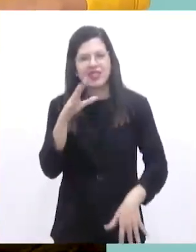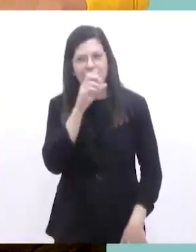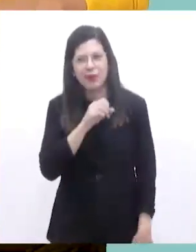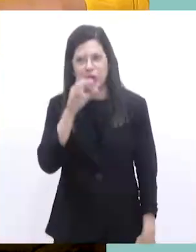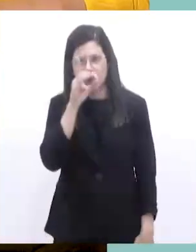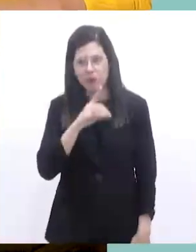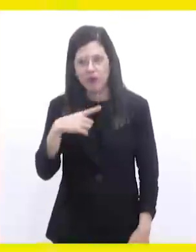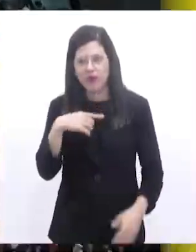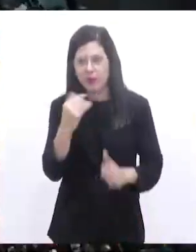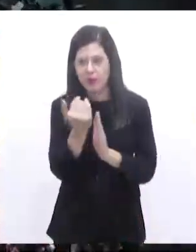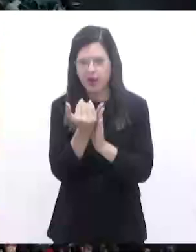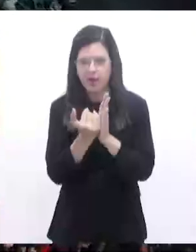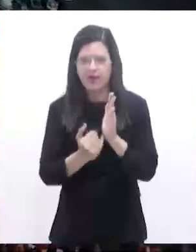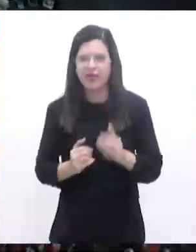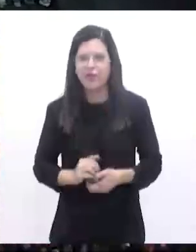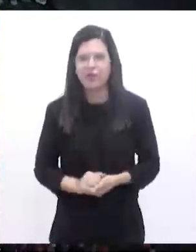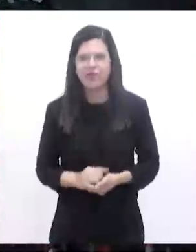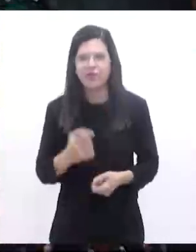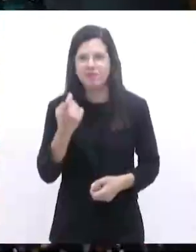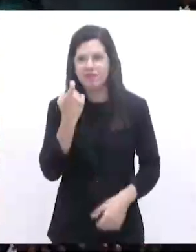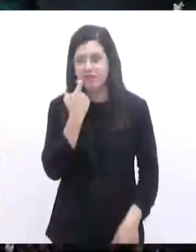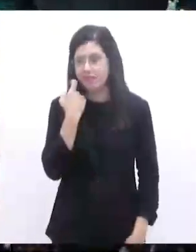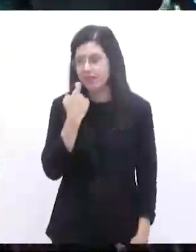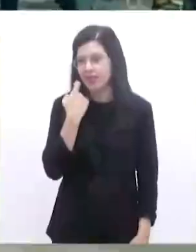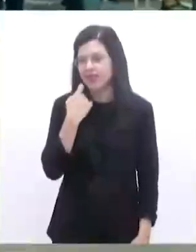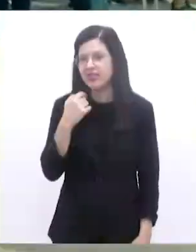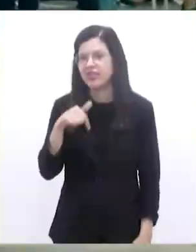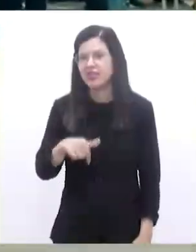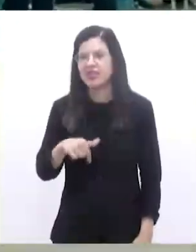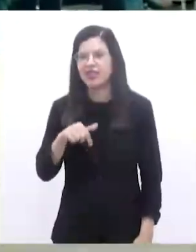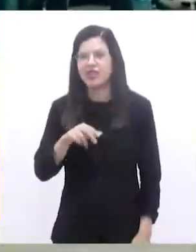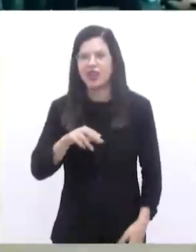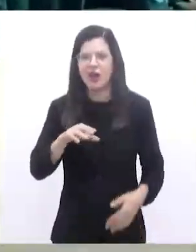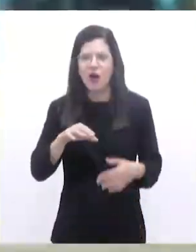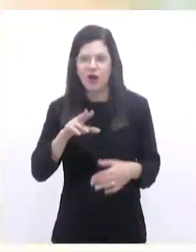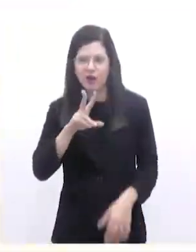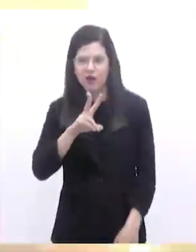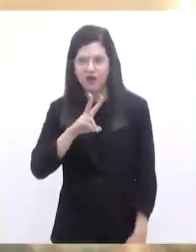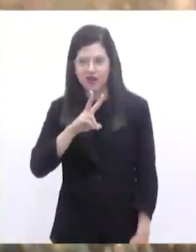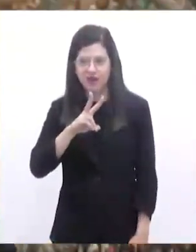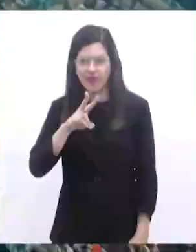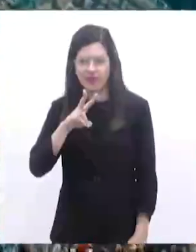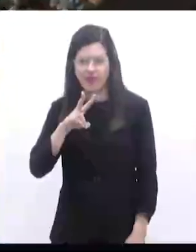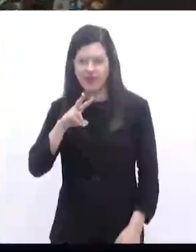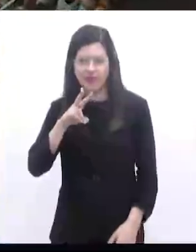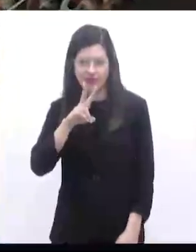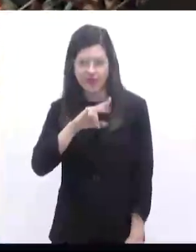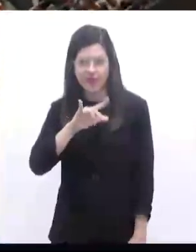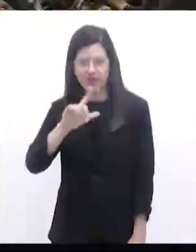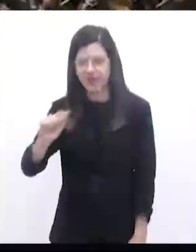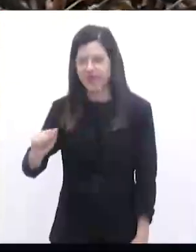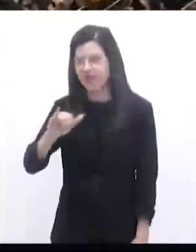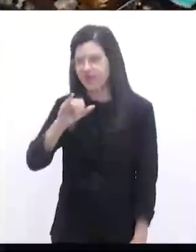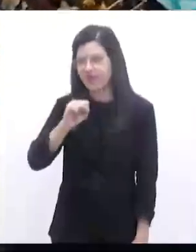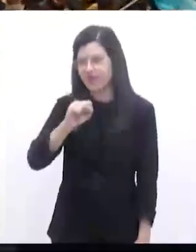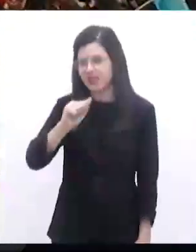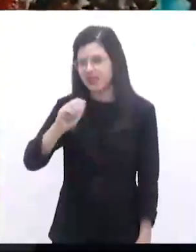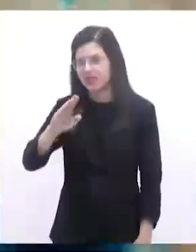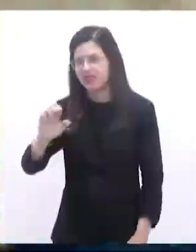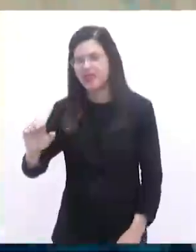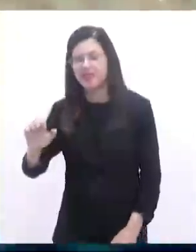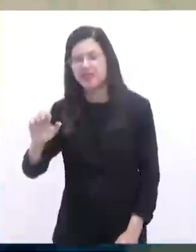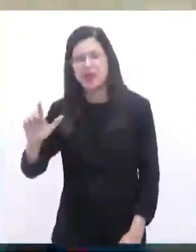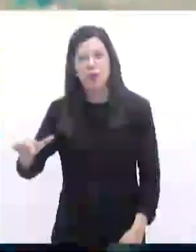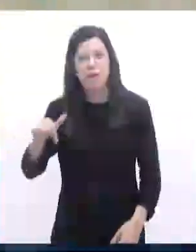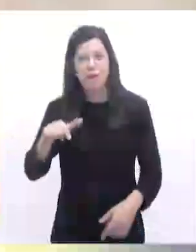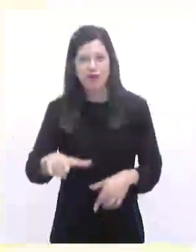tem programação. Na sexta-feira é a vez da Unidos de Vila Isabel, que reúne o público na quadra da escola para escolher o